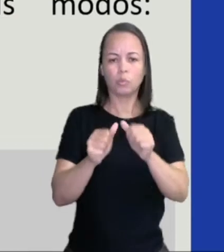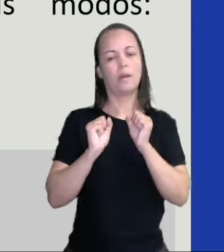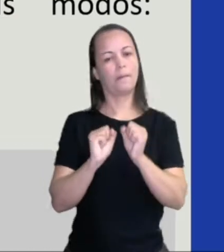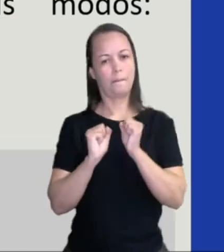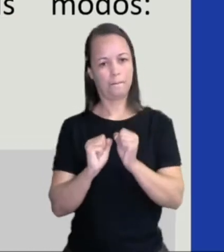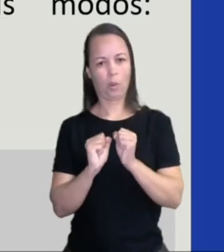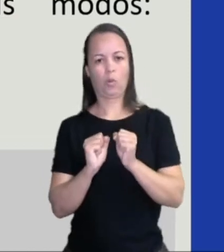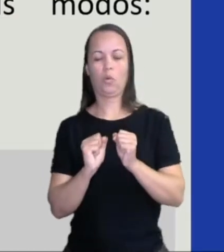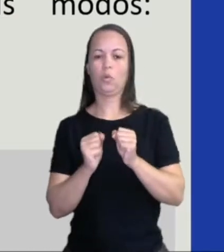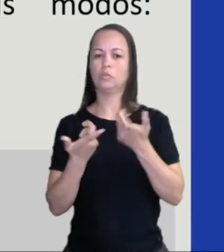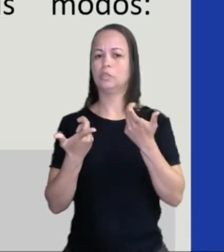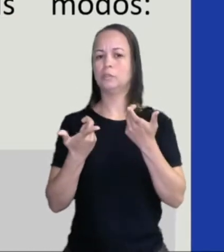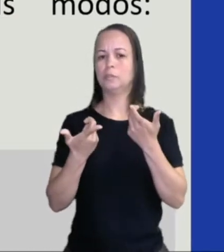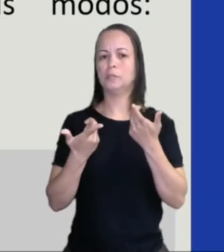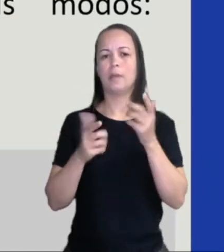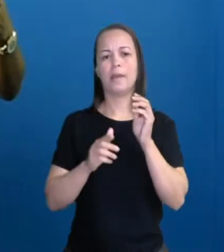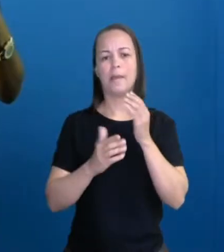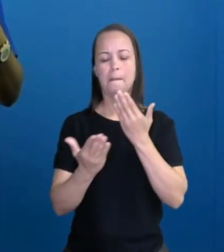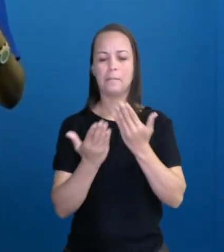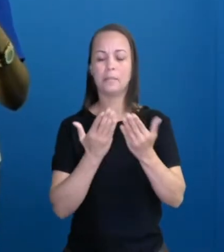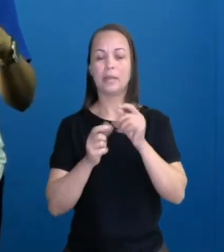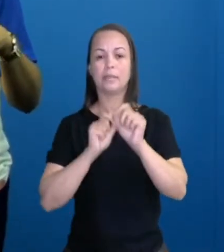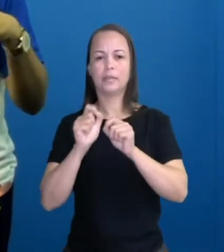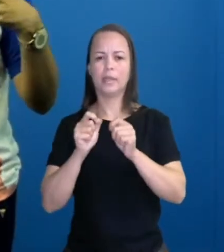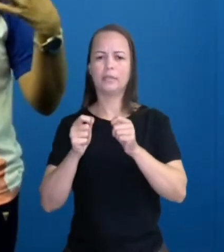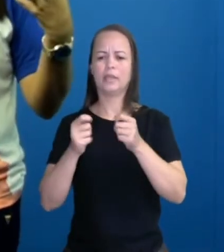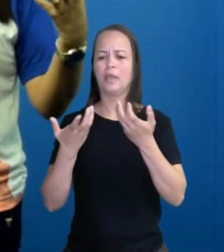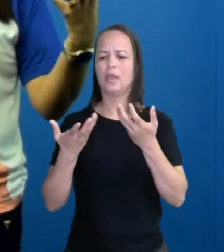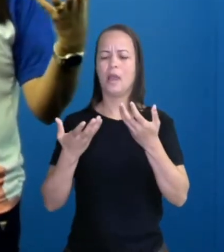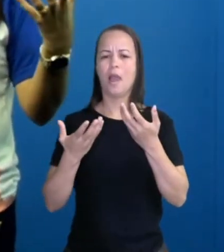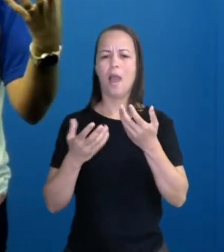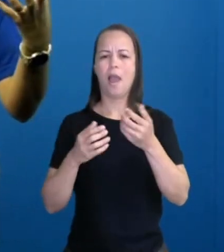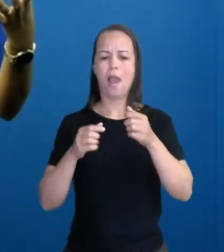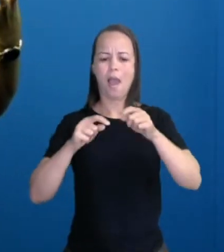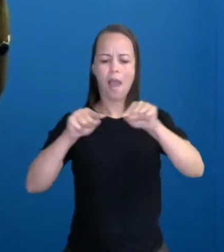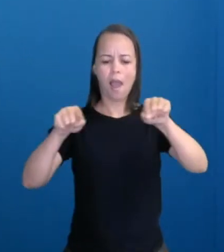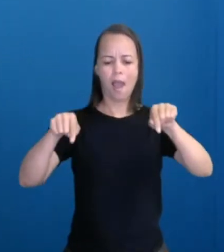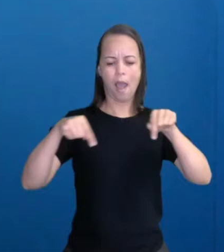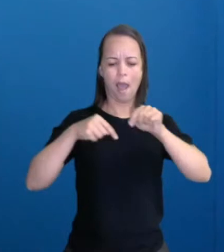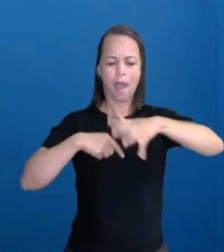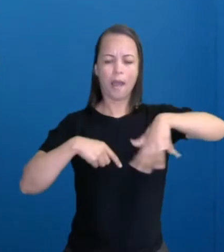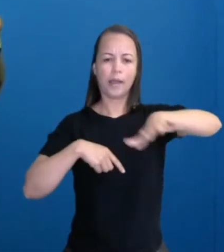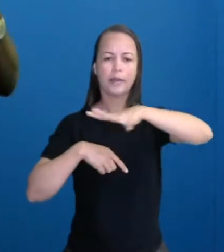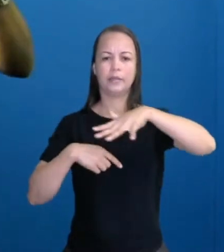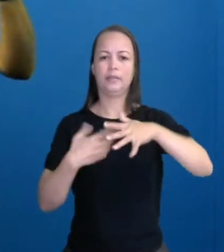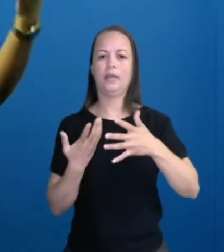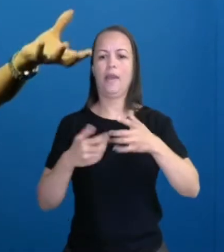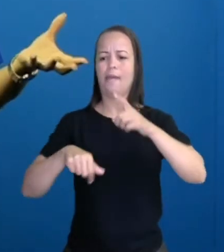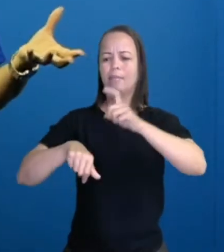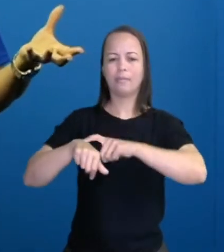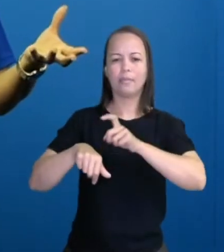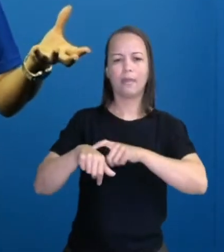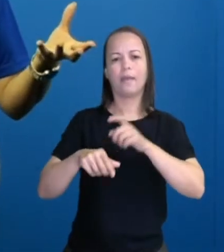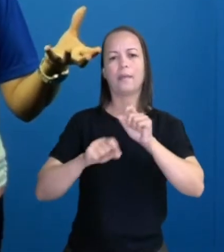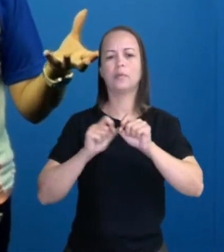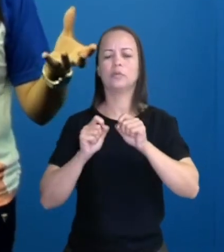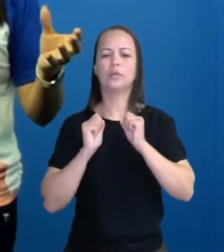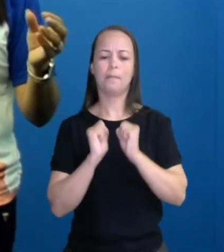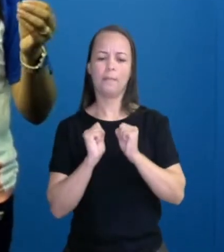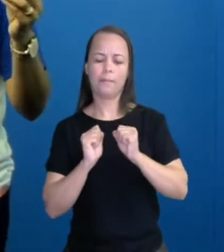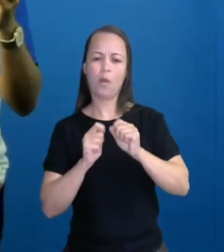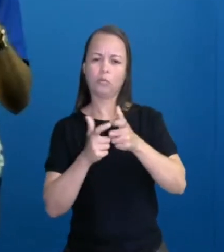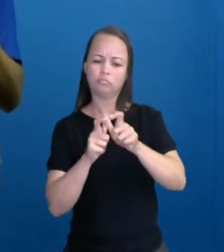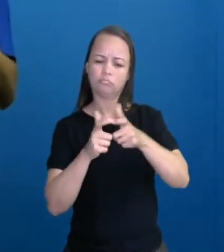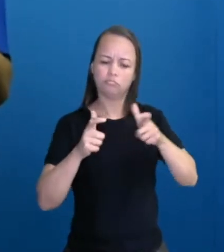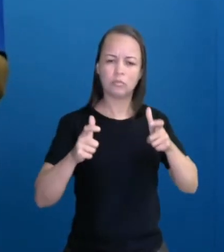Massa, área, volume, tempo, qualquer quantidade que a gente possa medir é o que a gente chama de